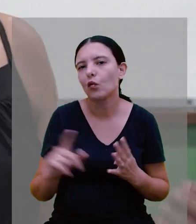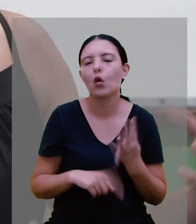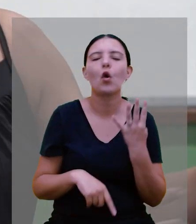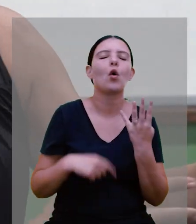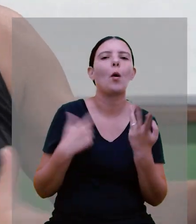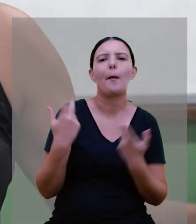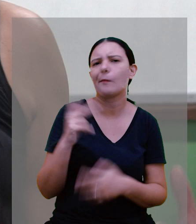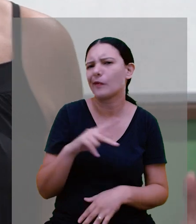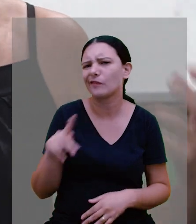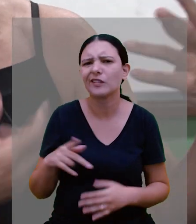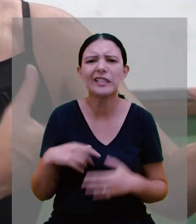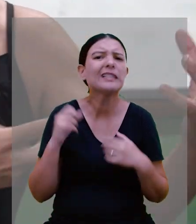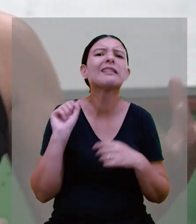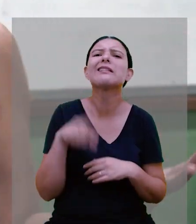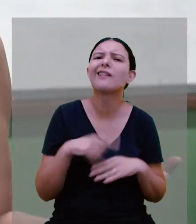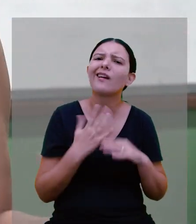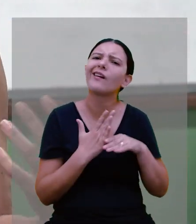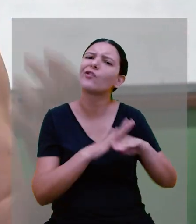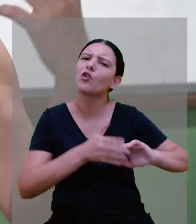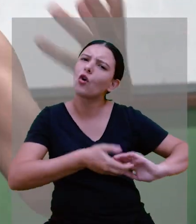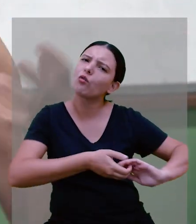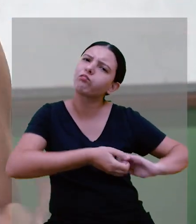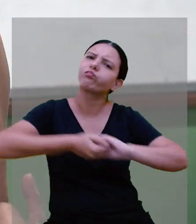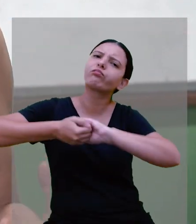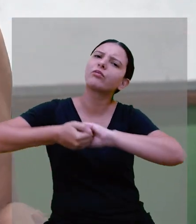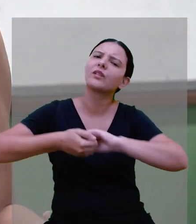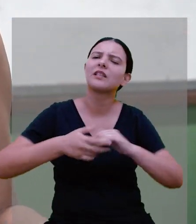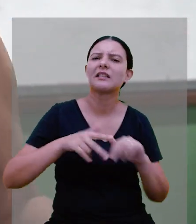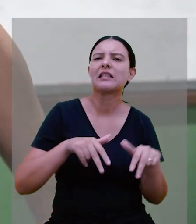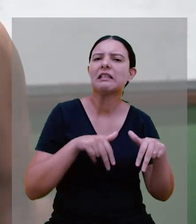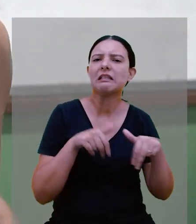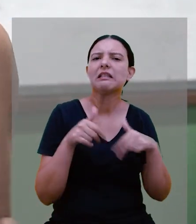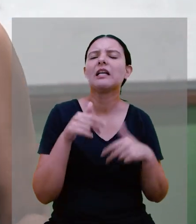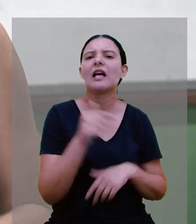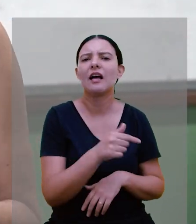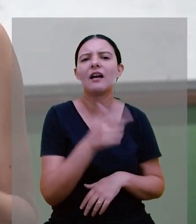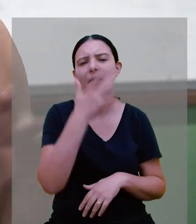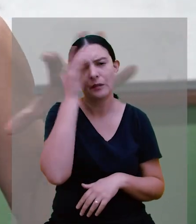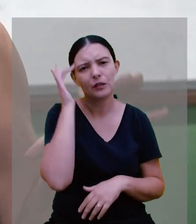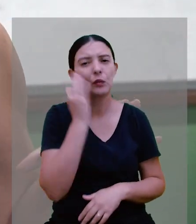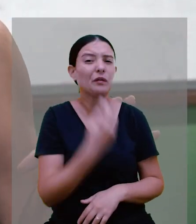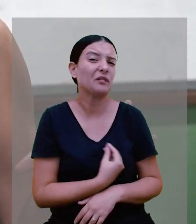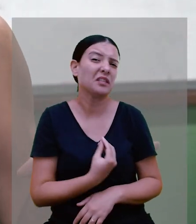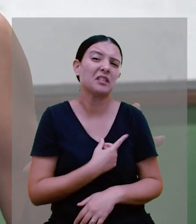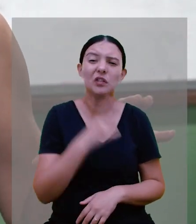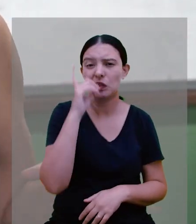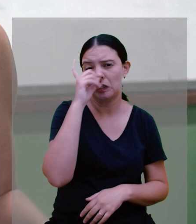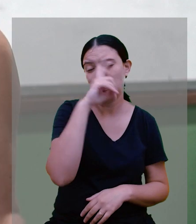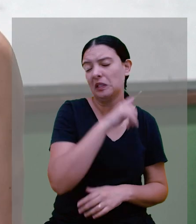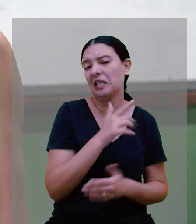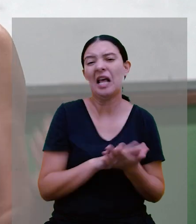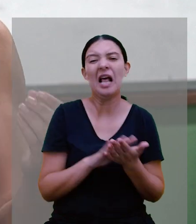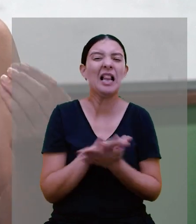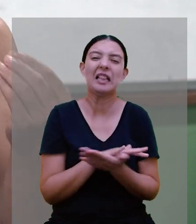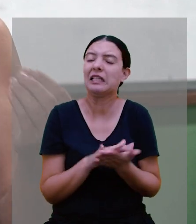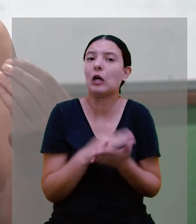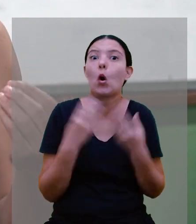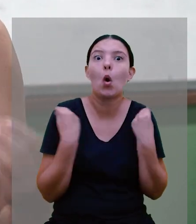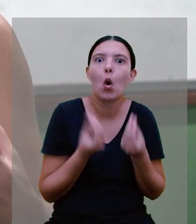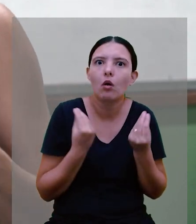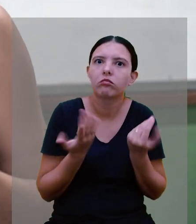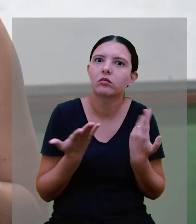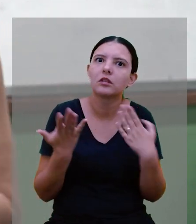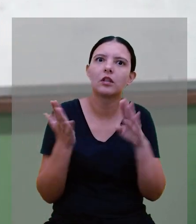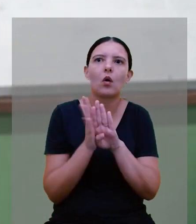uma professora? Quem deu a mão a essa pessoa nessa vida tão difícil? E a pessoa às vezes não tem nada. Você fala, como que essa pessoa chegou até